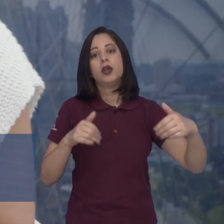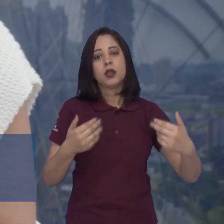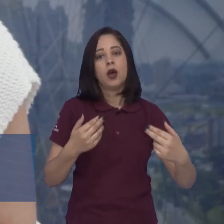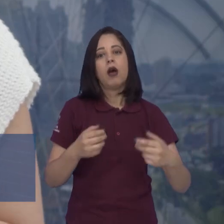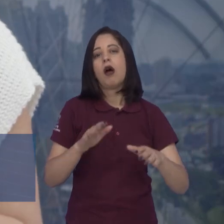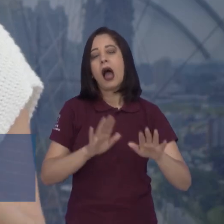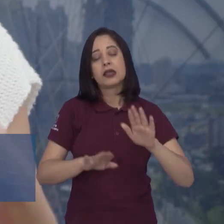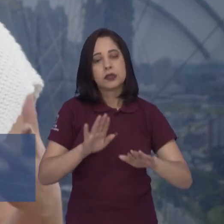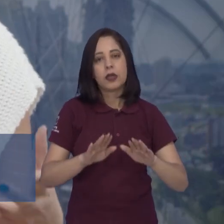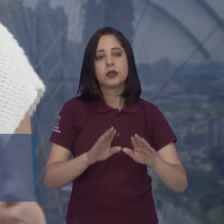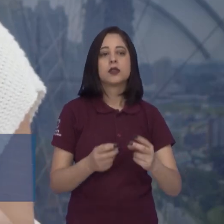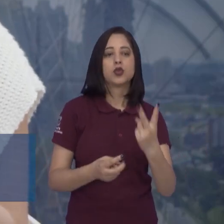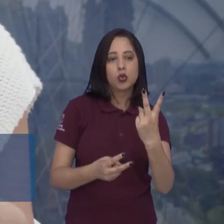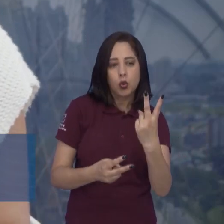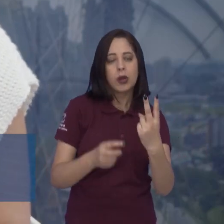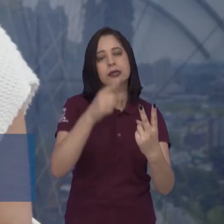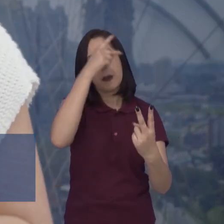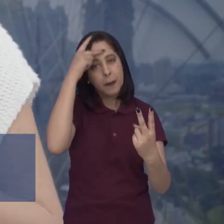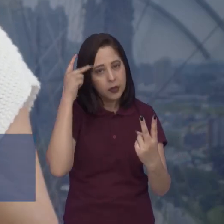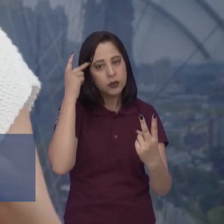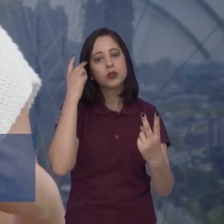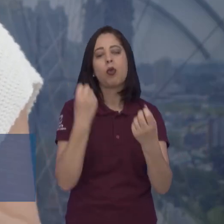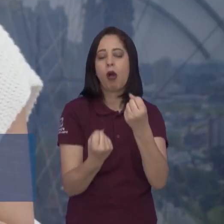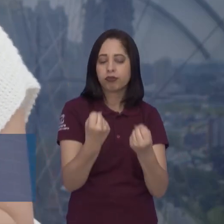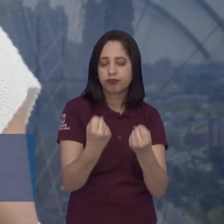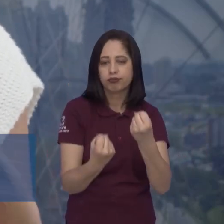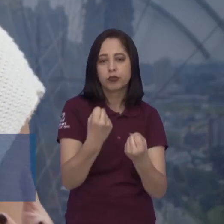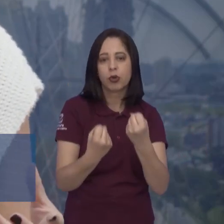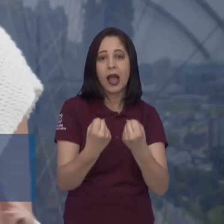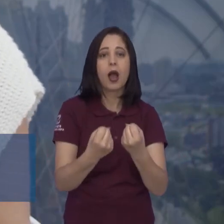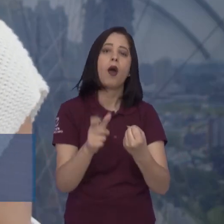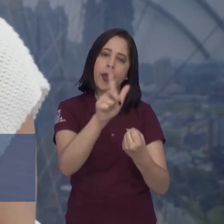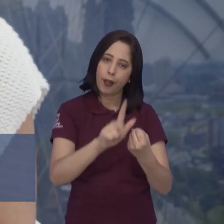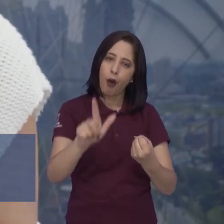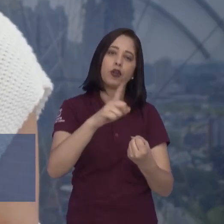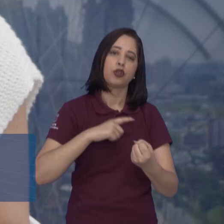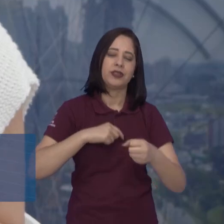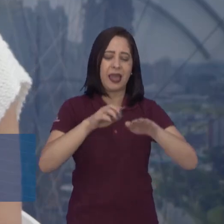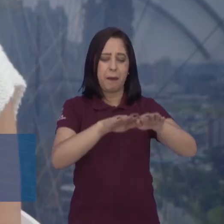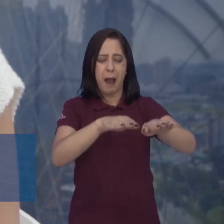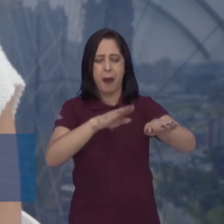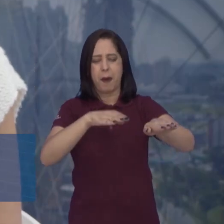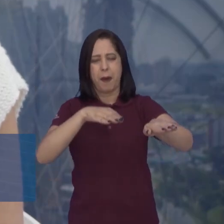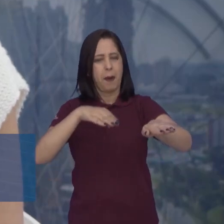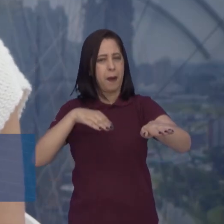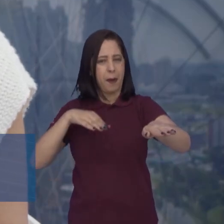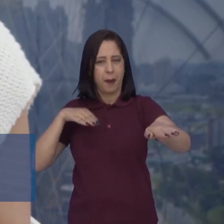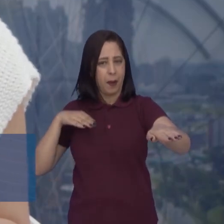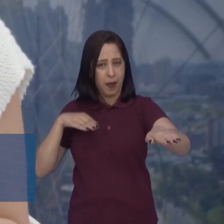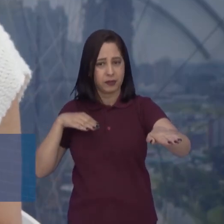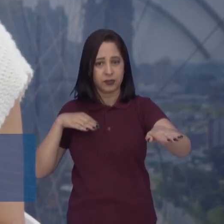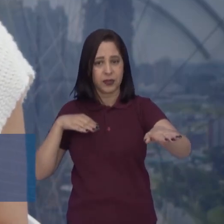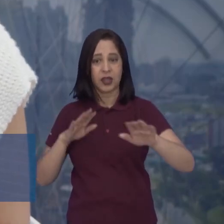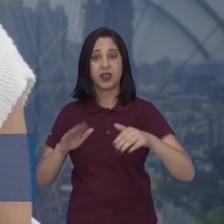pessoas por carro, obviamente vai gerar um tráfego imenso para uma área que não foi planejada para aquilo. Então,